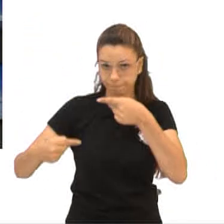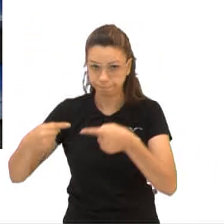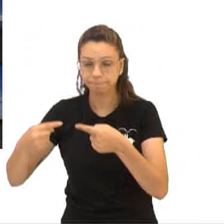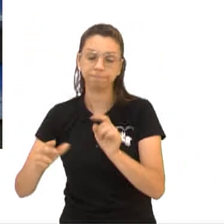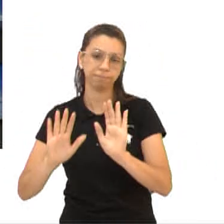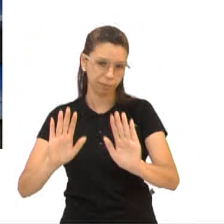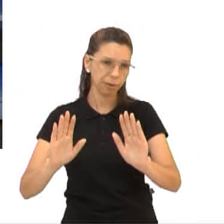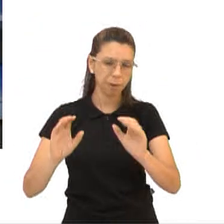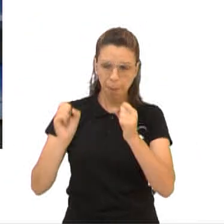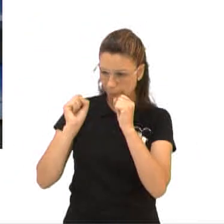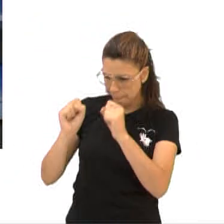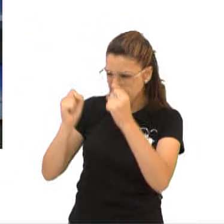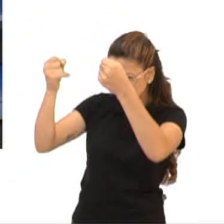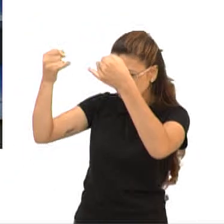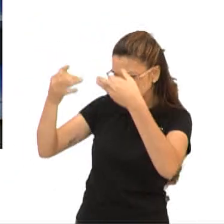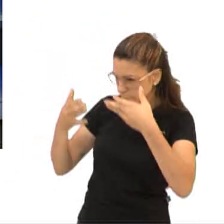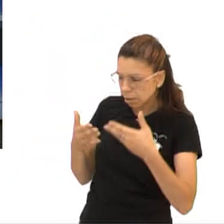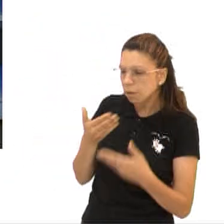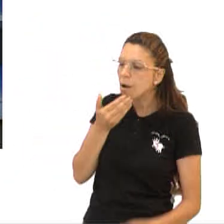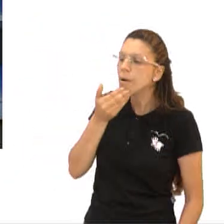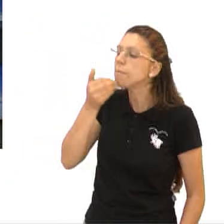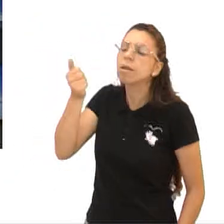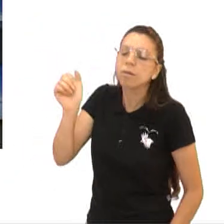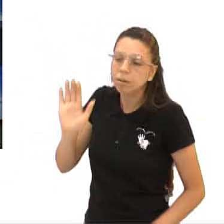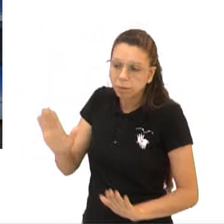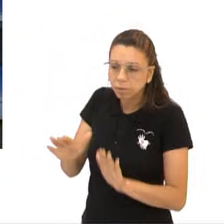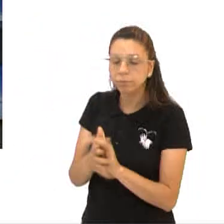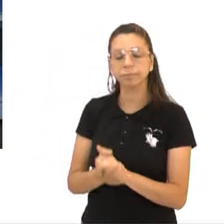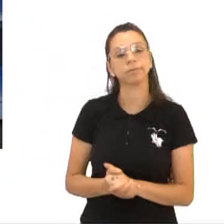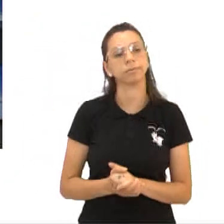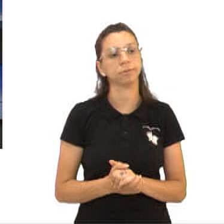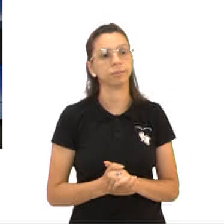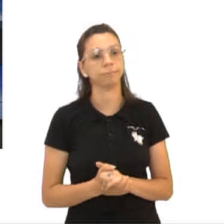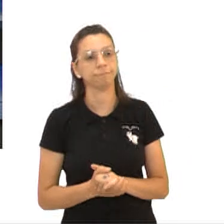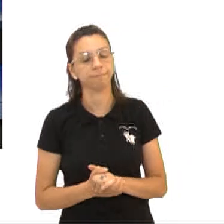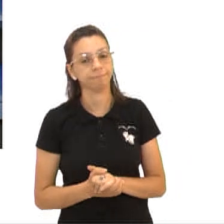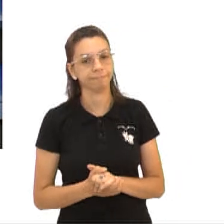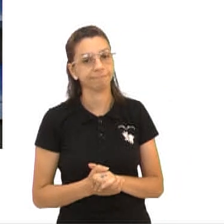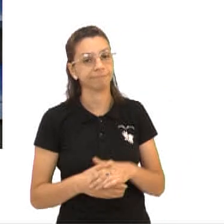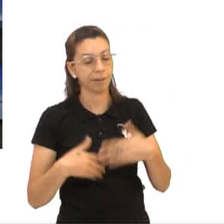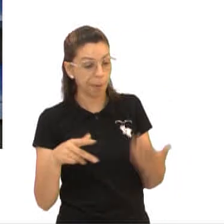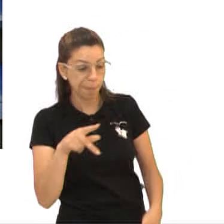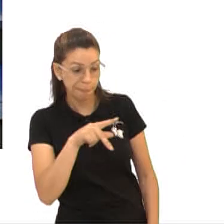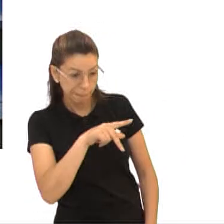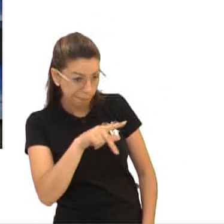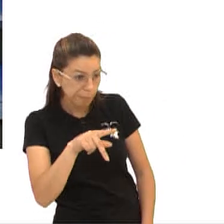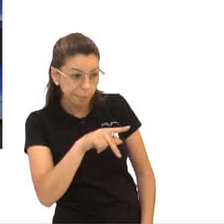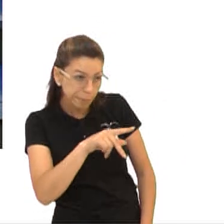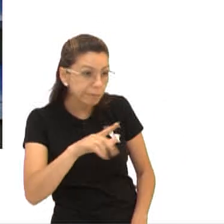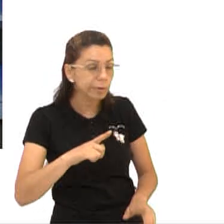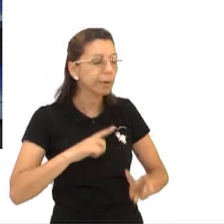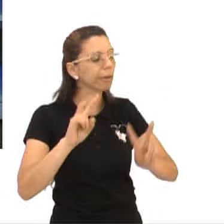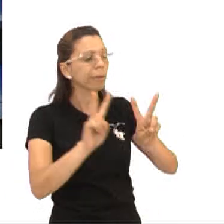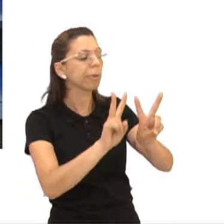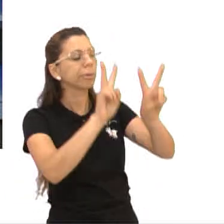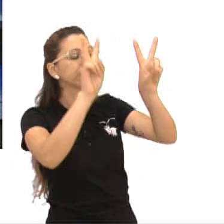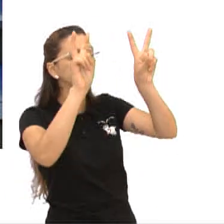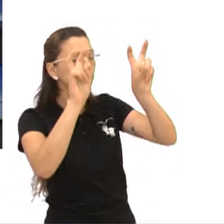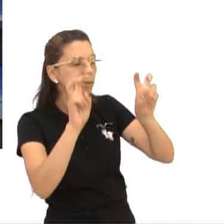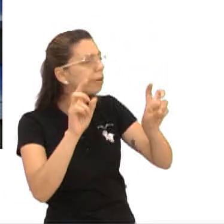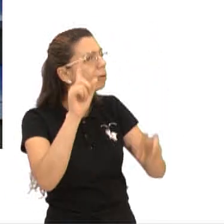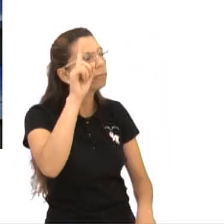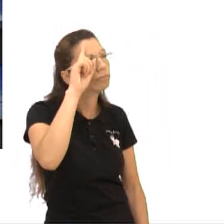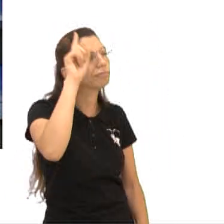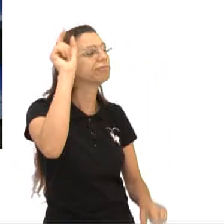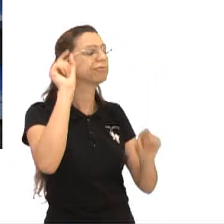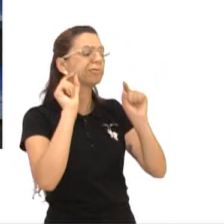Você poderia explicar melhor todos esses temas para nós? Professor Luiz Henrique, você tocou nesse assunto, né, da ideia